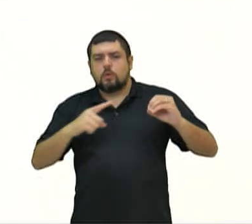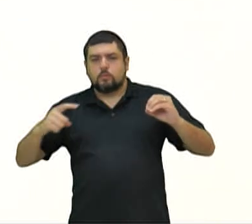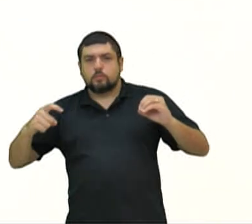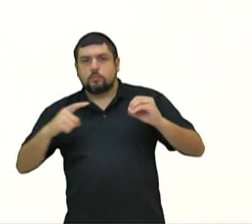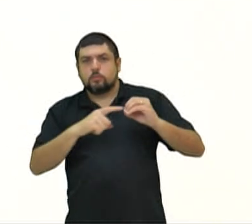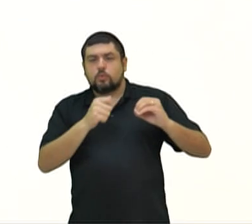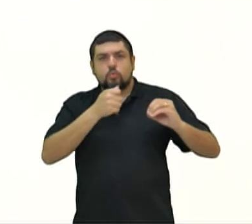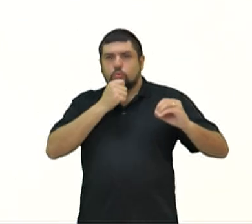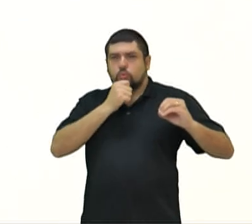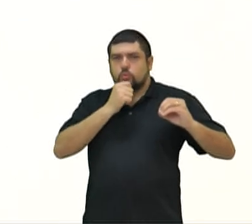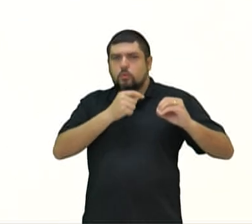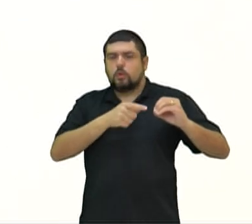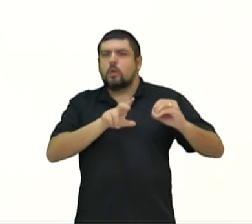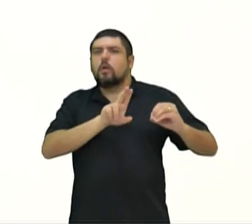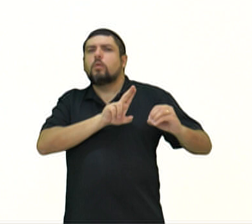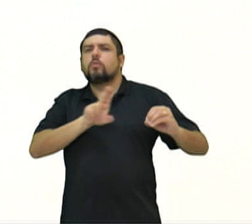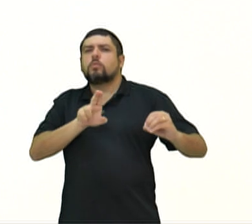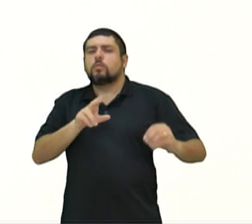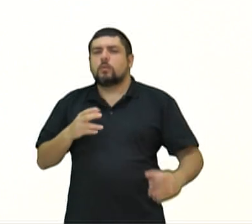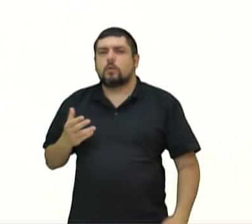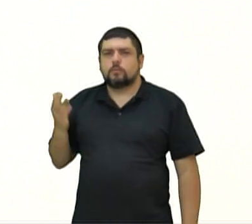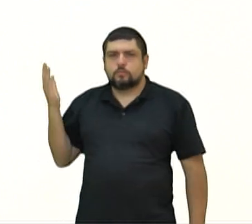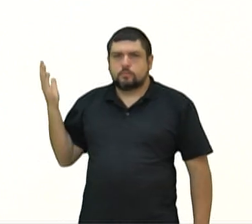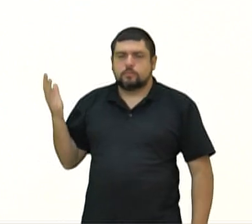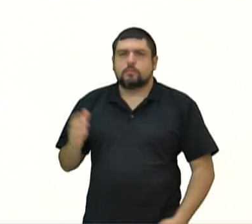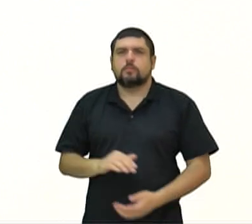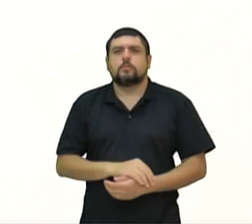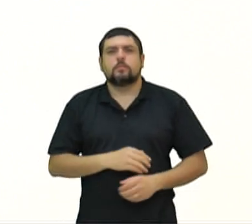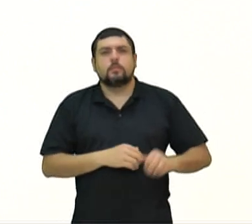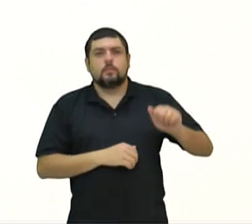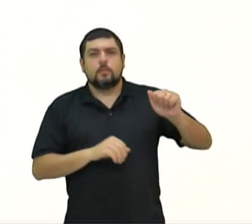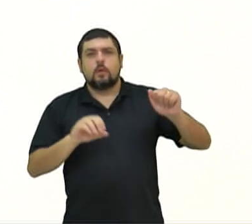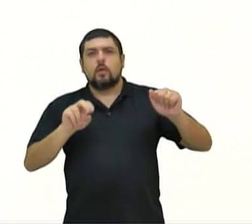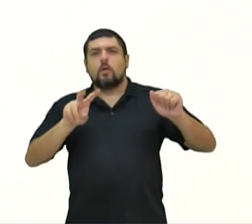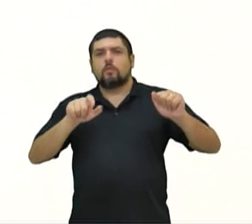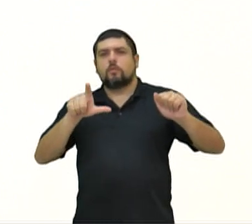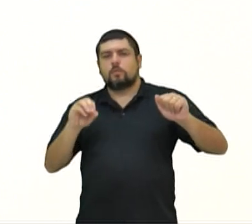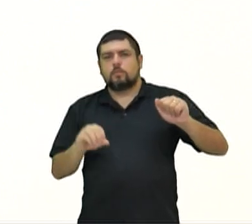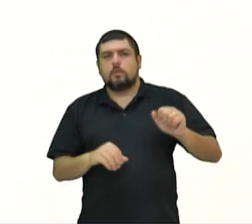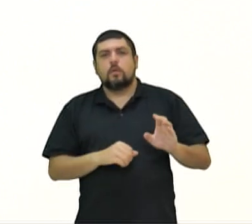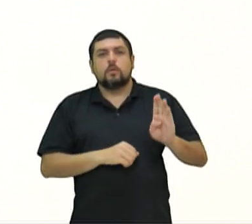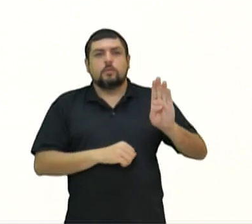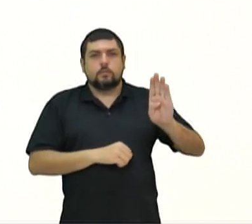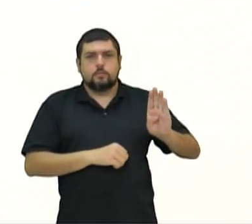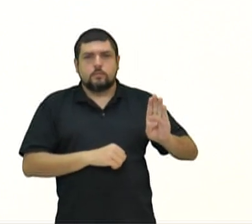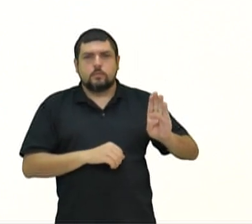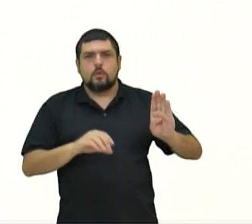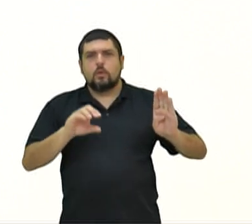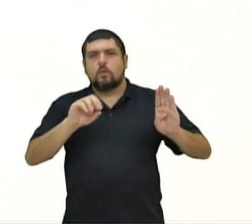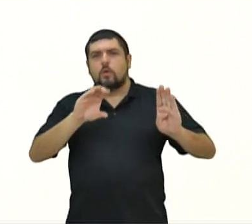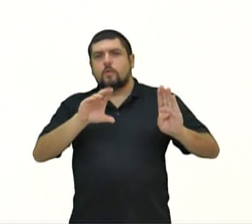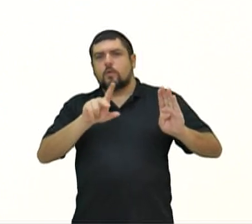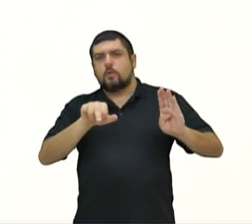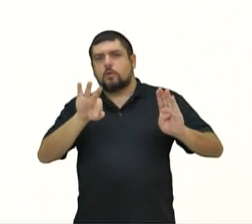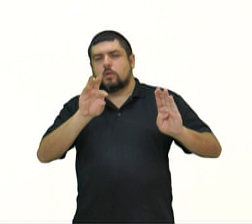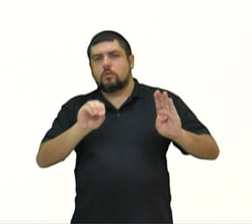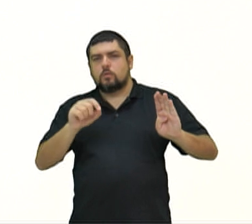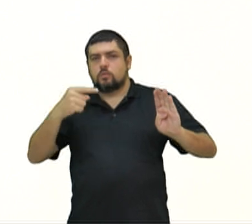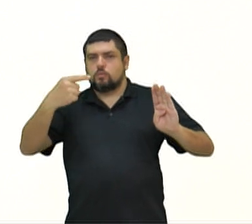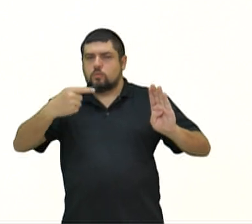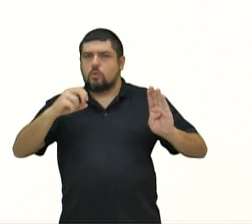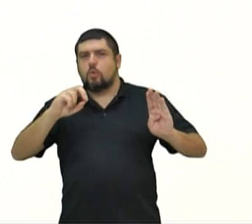pelo espermatozoide. As alternativas são: letra A, óvulo; letra B, ovócito 1 ou ovócito